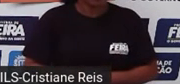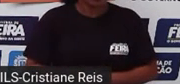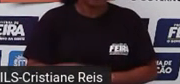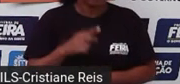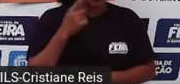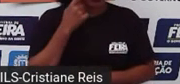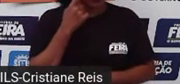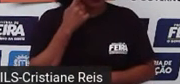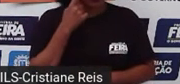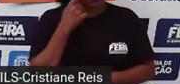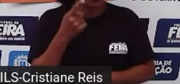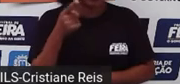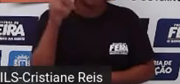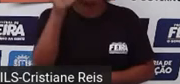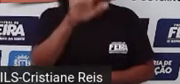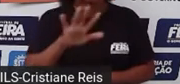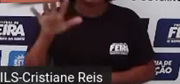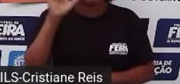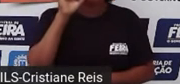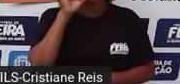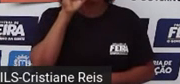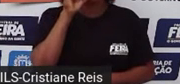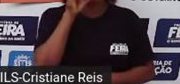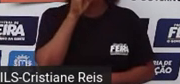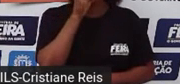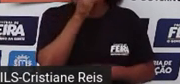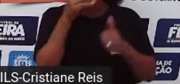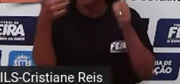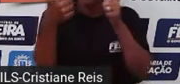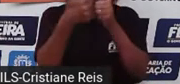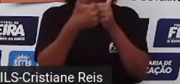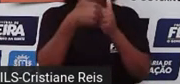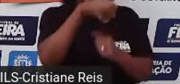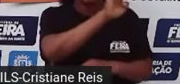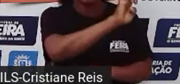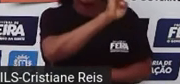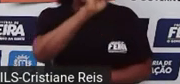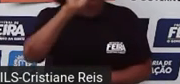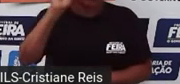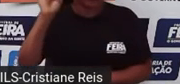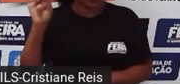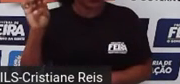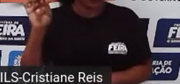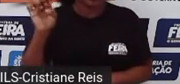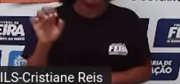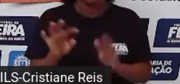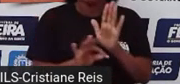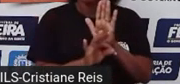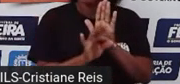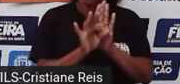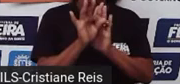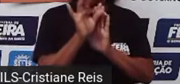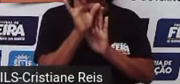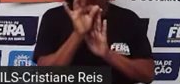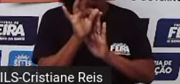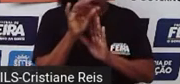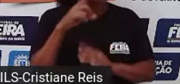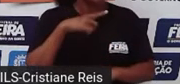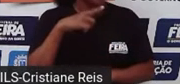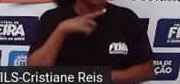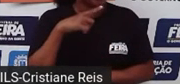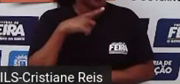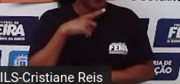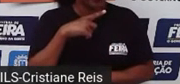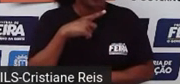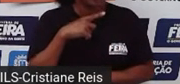aqui que tá próxima da linha do Equador Então as temperaturas elas vão desde as mais extremas até as temperaturas